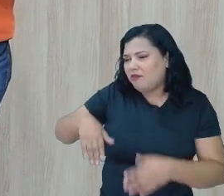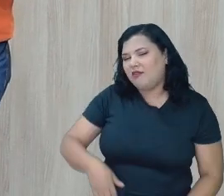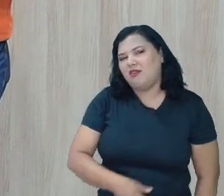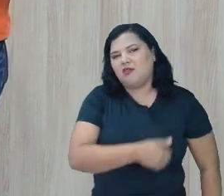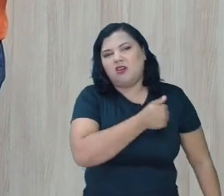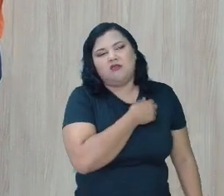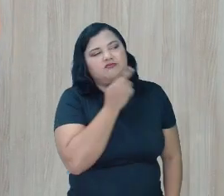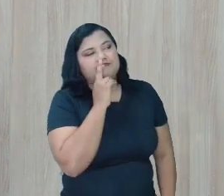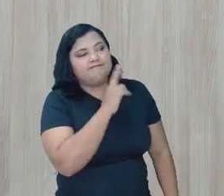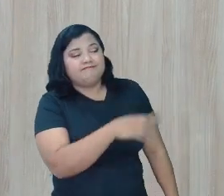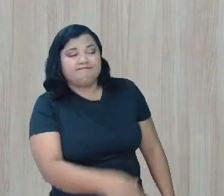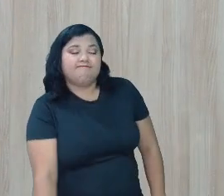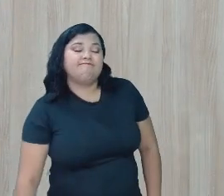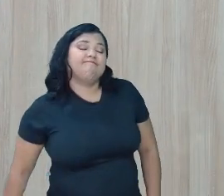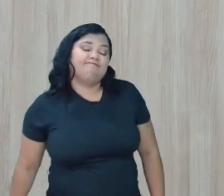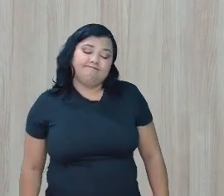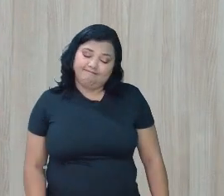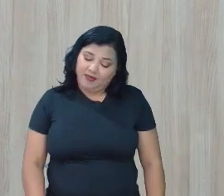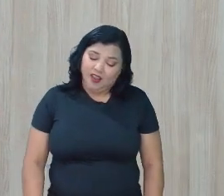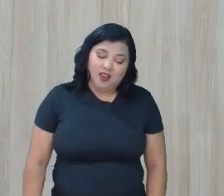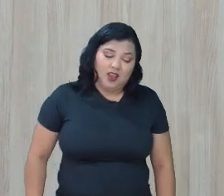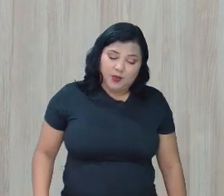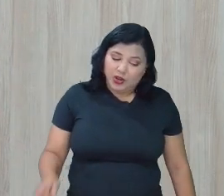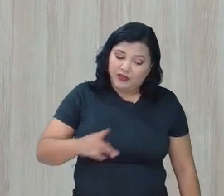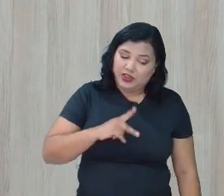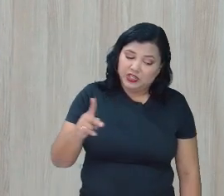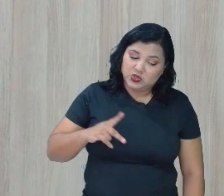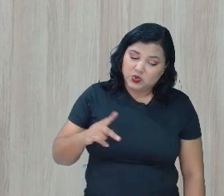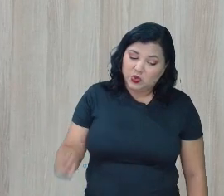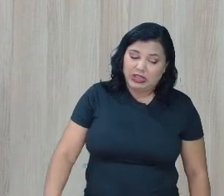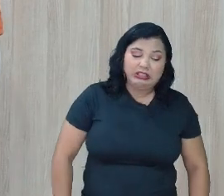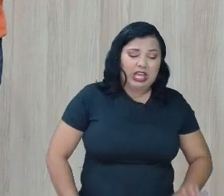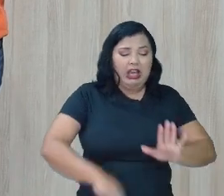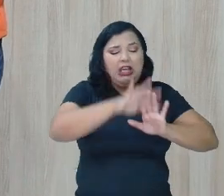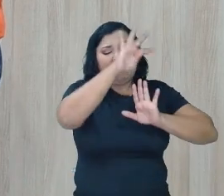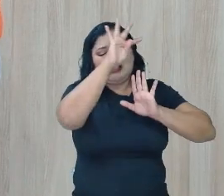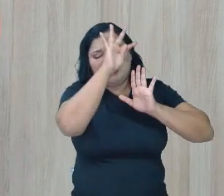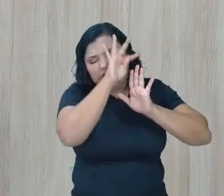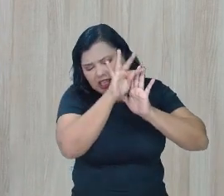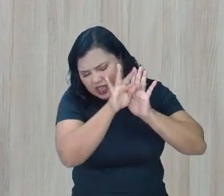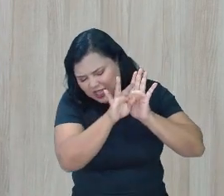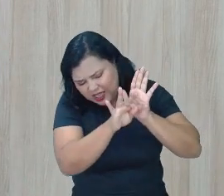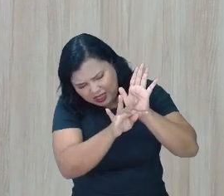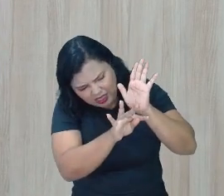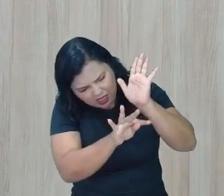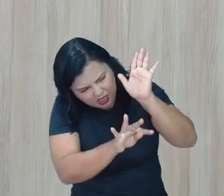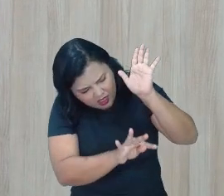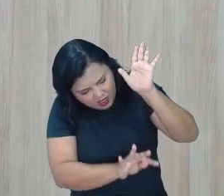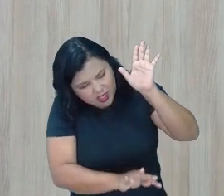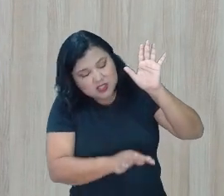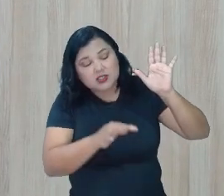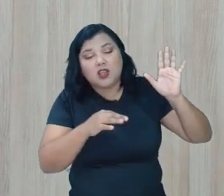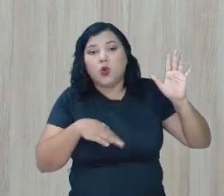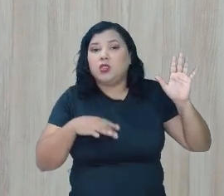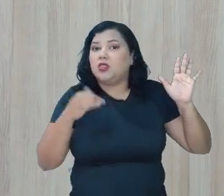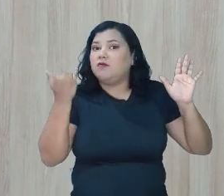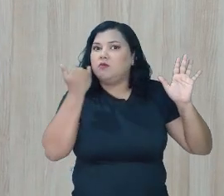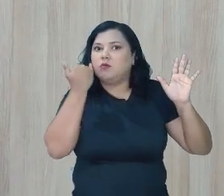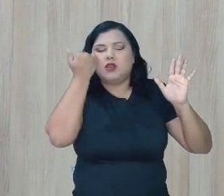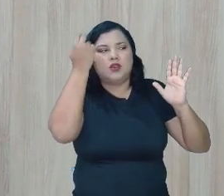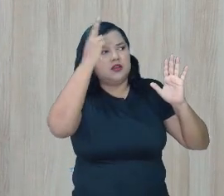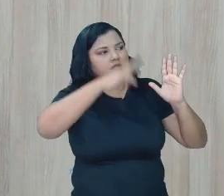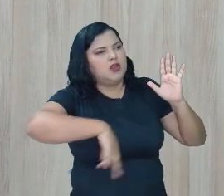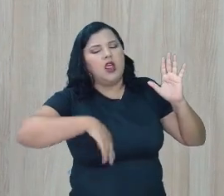os alunos do ensino médio dizem assim, professora, era tanto texto, as questões eram enormes, eu tive preguiça de ler tudo aquilo